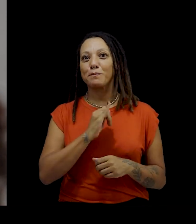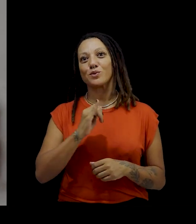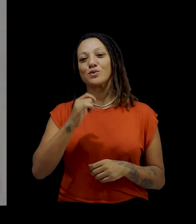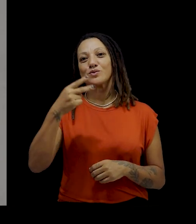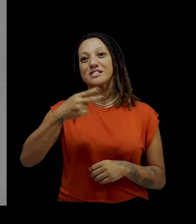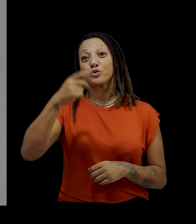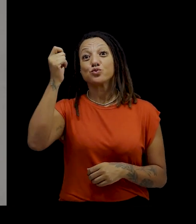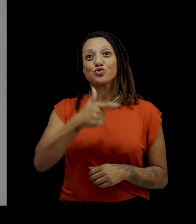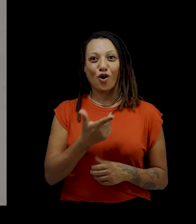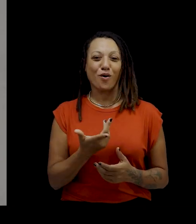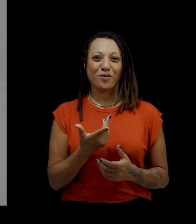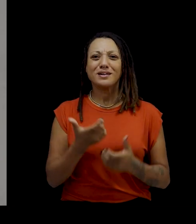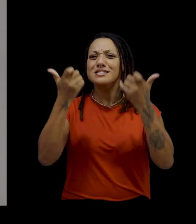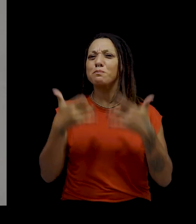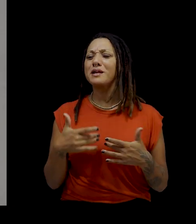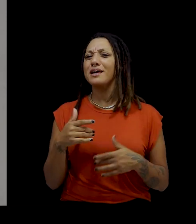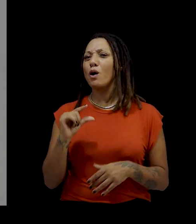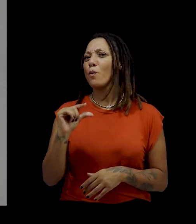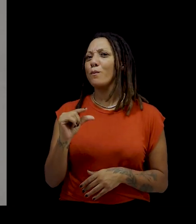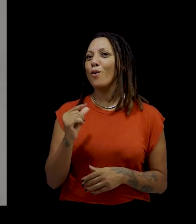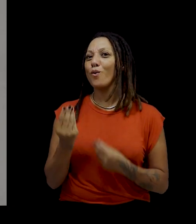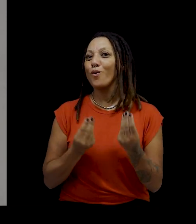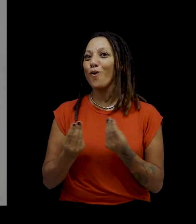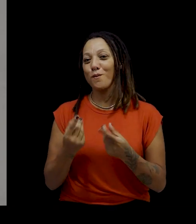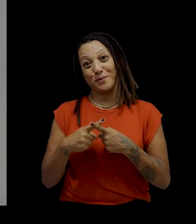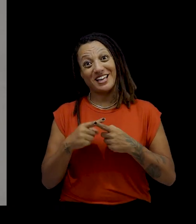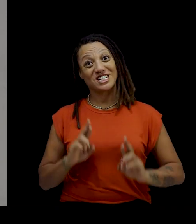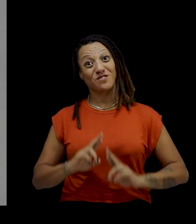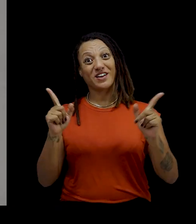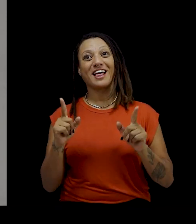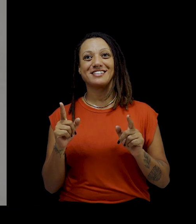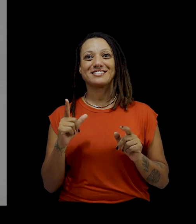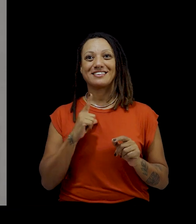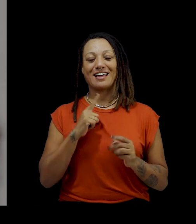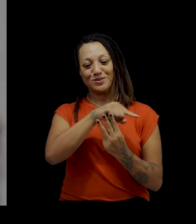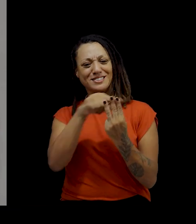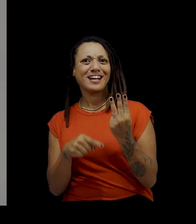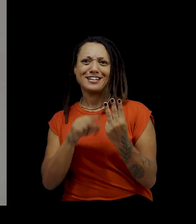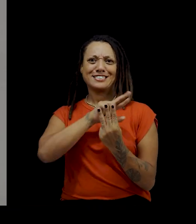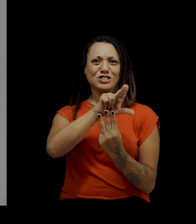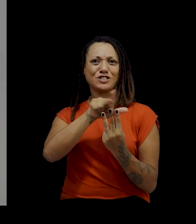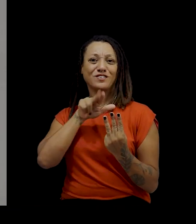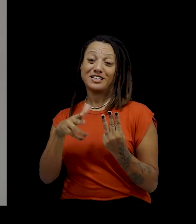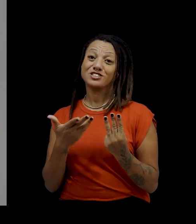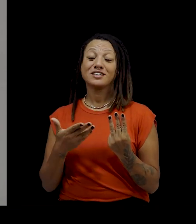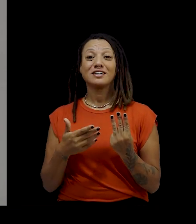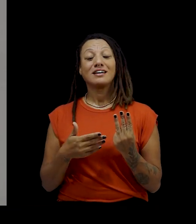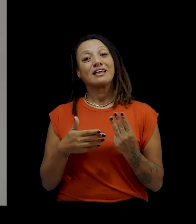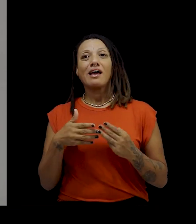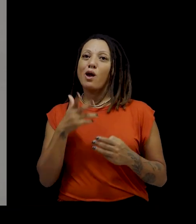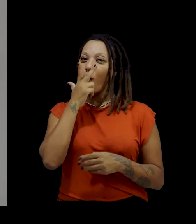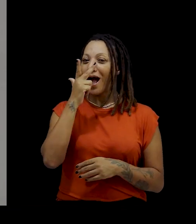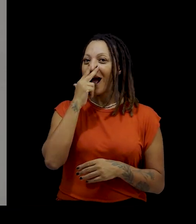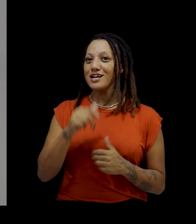sol chegar, né, assim, acho que fala um pouco mais dessa mudança, porque essa é uma outra diferença que eu sinto entre os três, sabe? Eu acho que